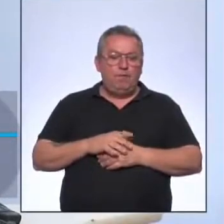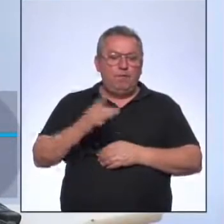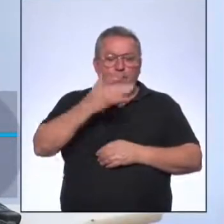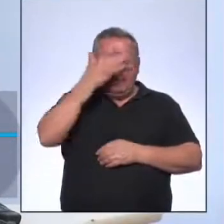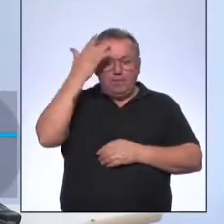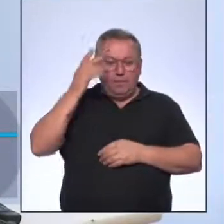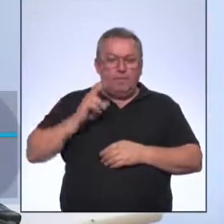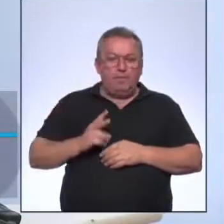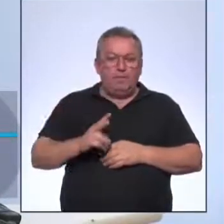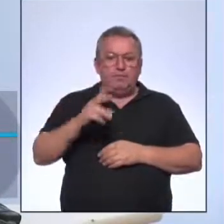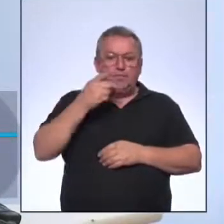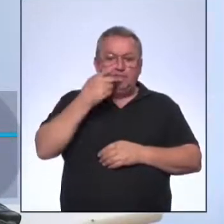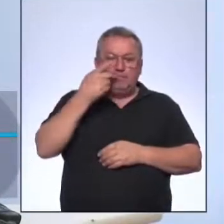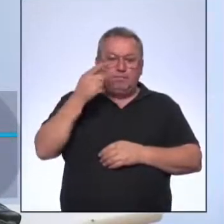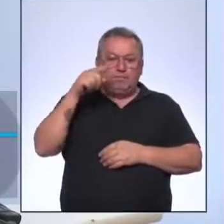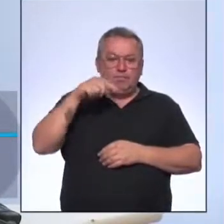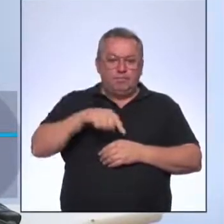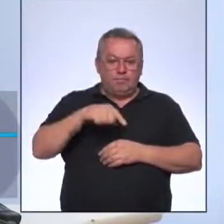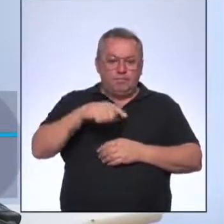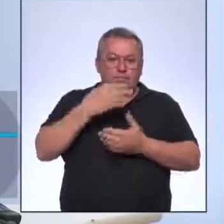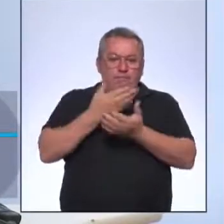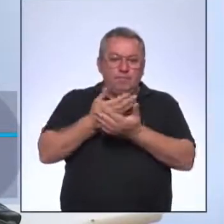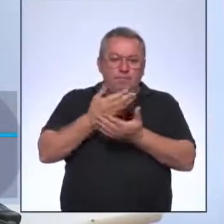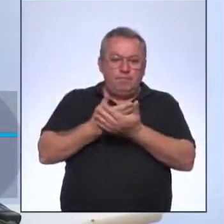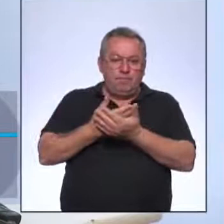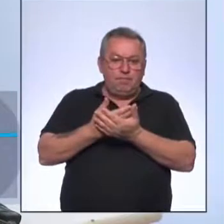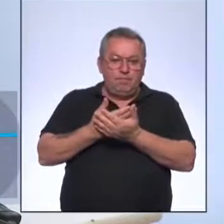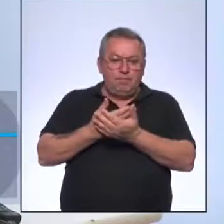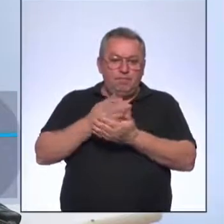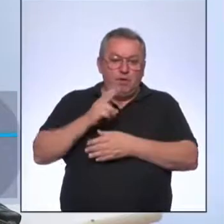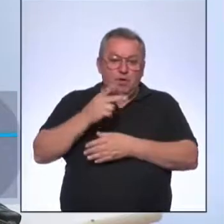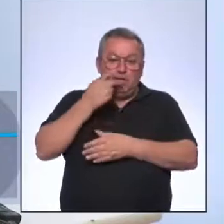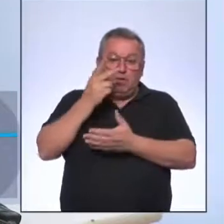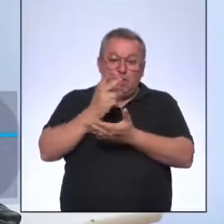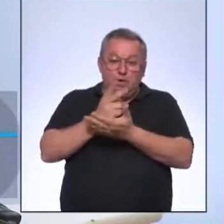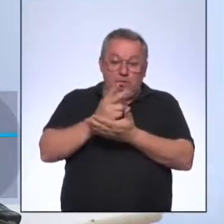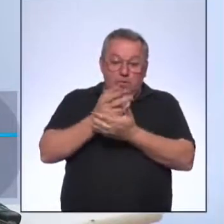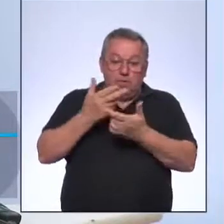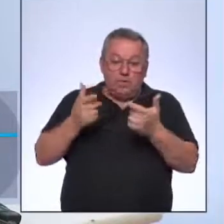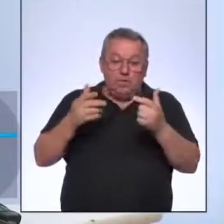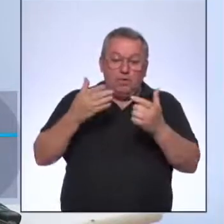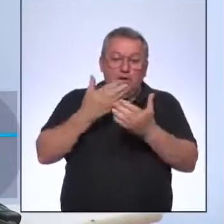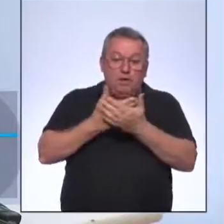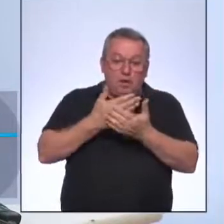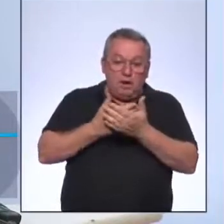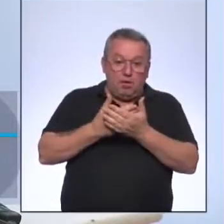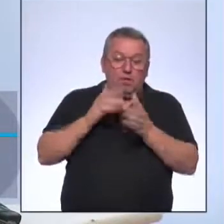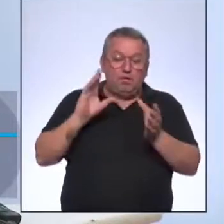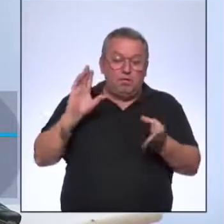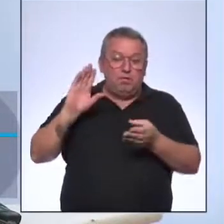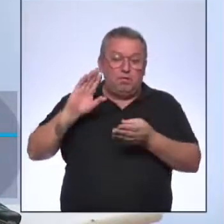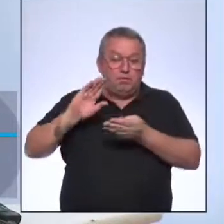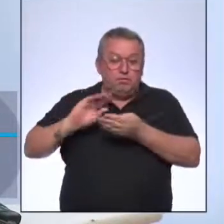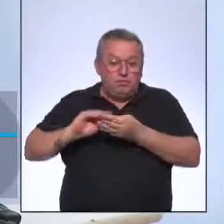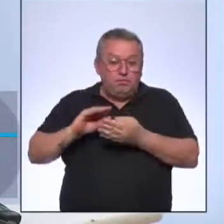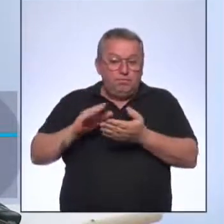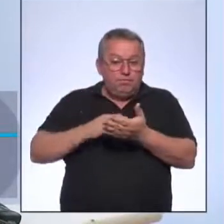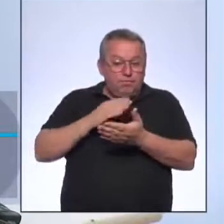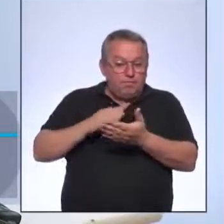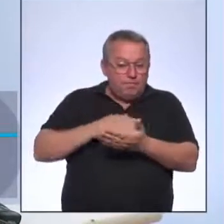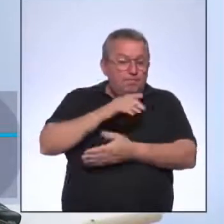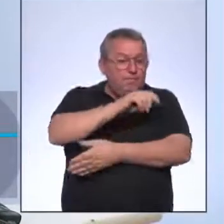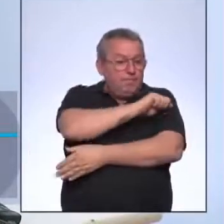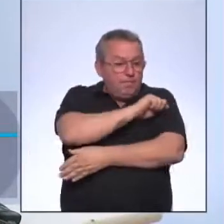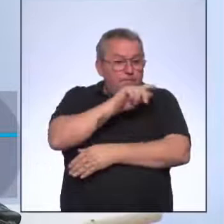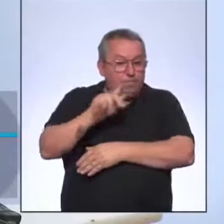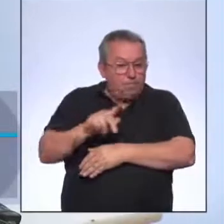Pessoal, toda vez que a gente está aqui na nossa aula, eu sempre falo a mesma coisa, que essa aula é um recorte, né, dos cadernos do professor e do